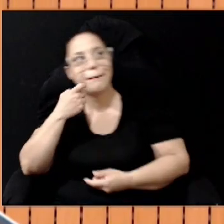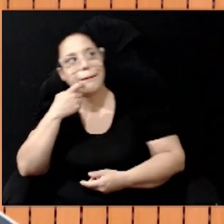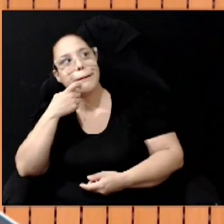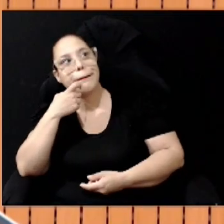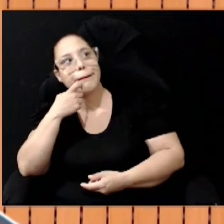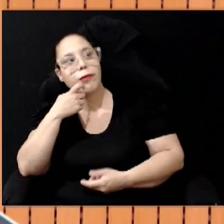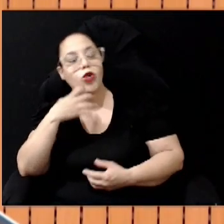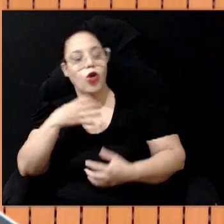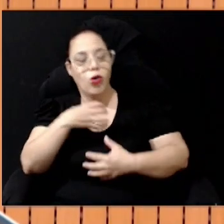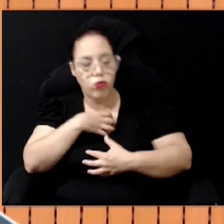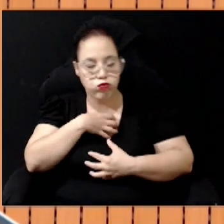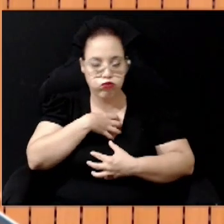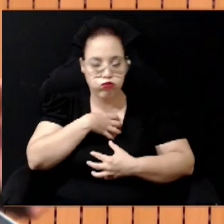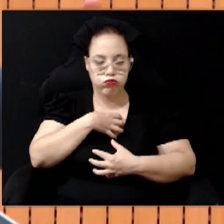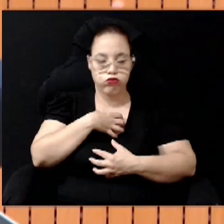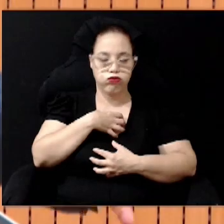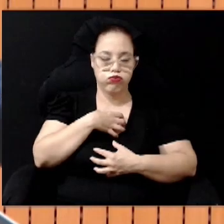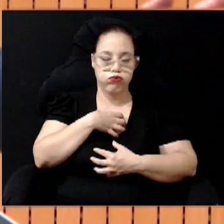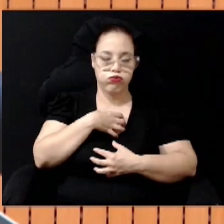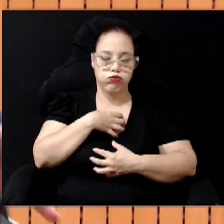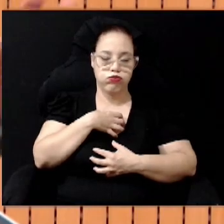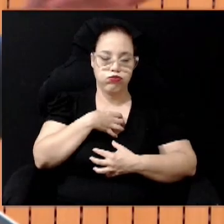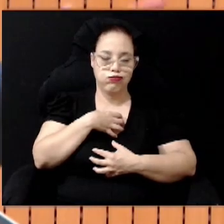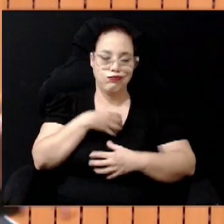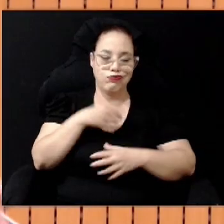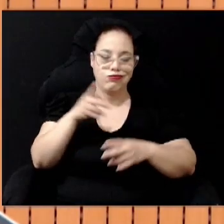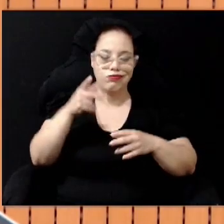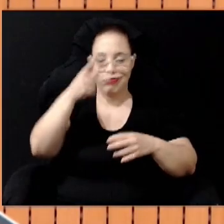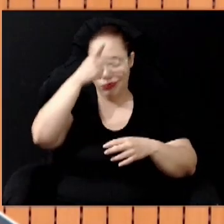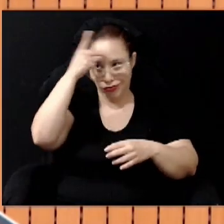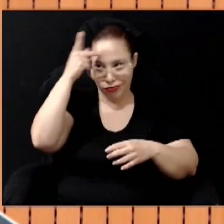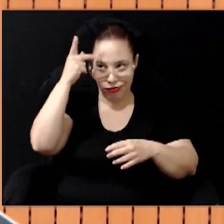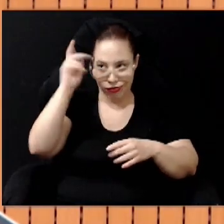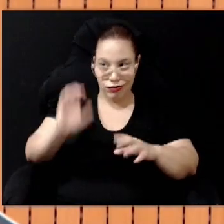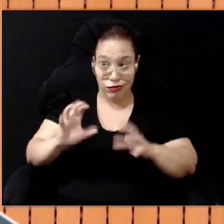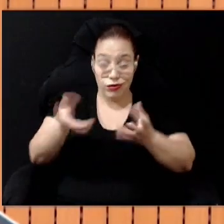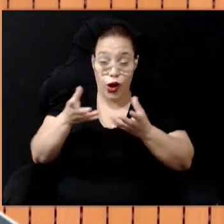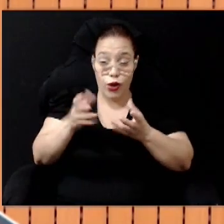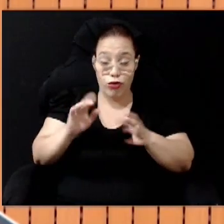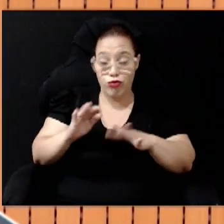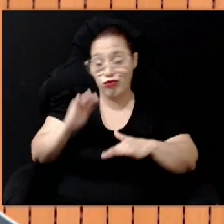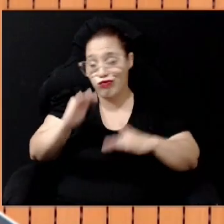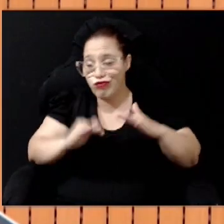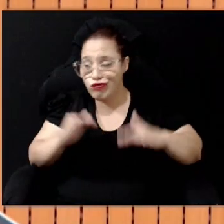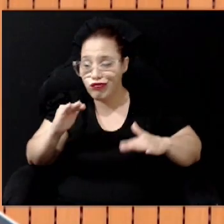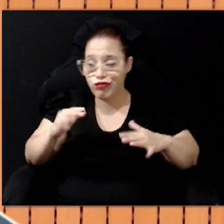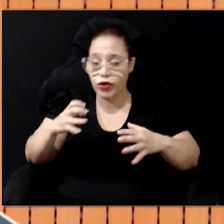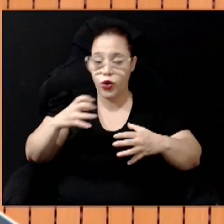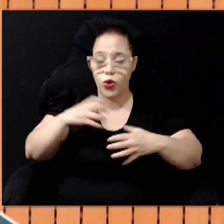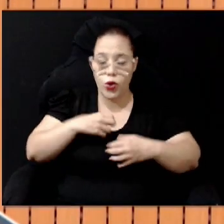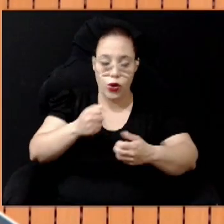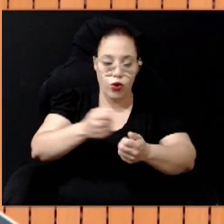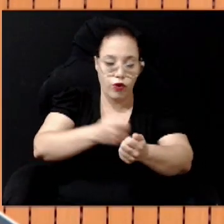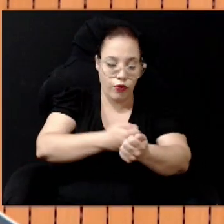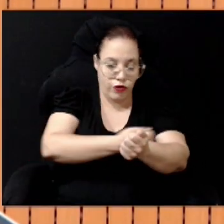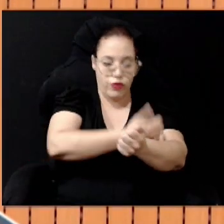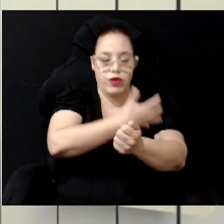sensível às pessoas, às coisas, aos momentos, às emoções.